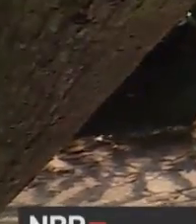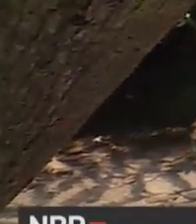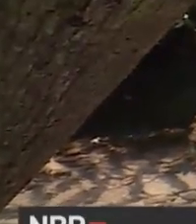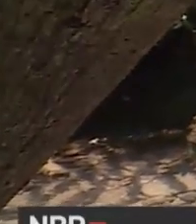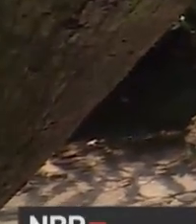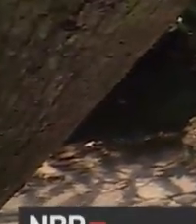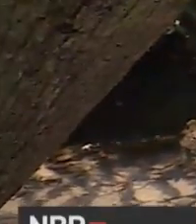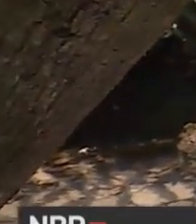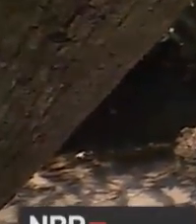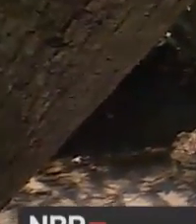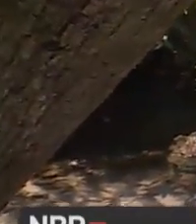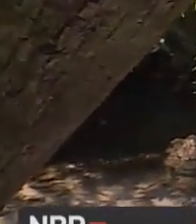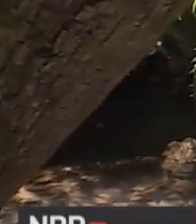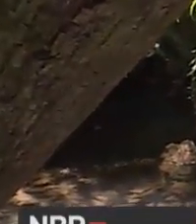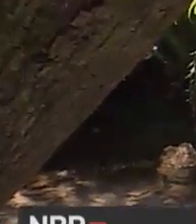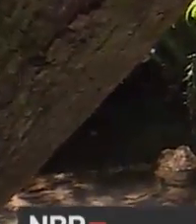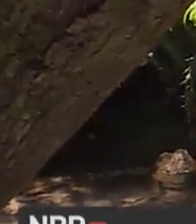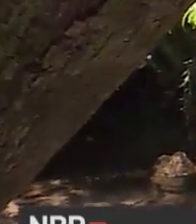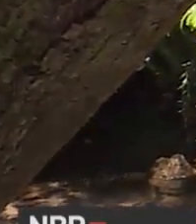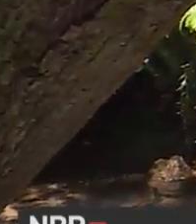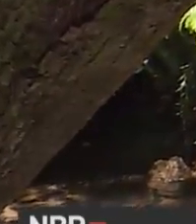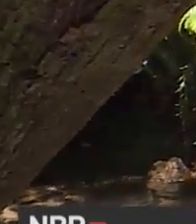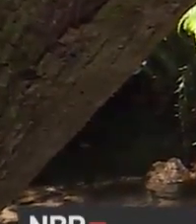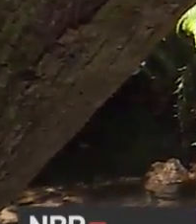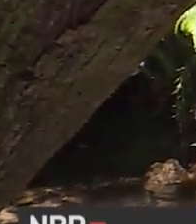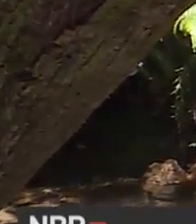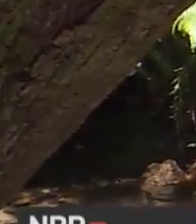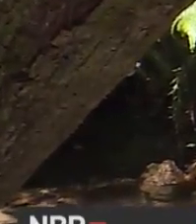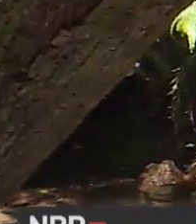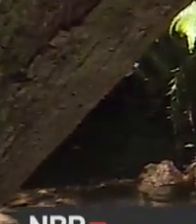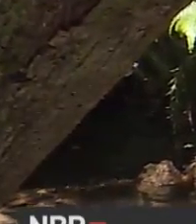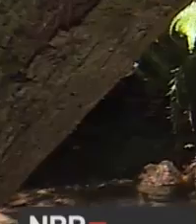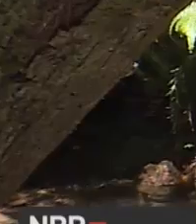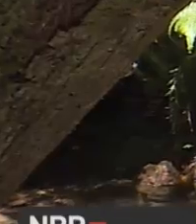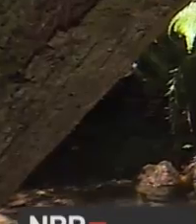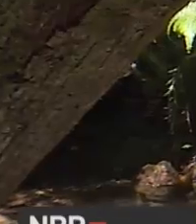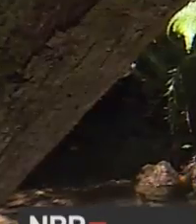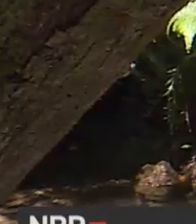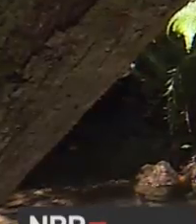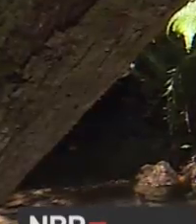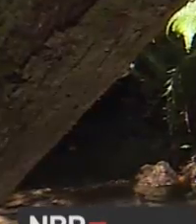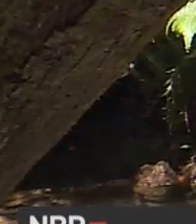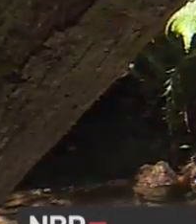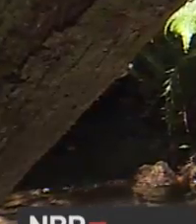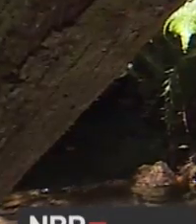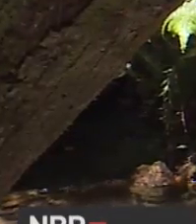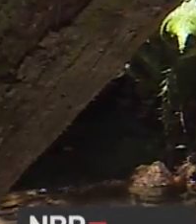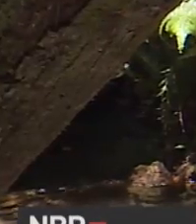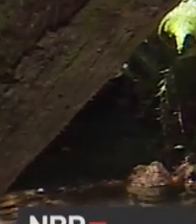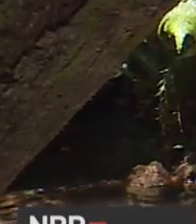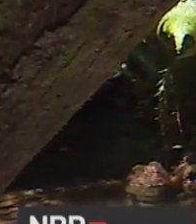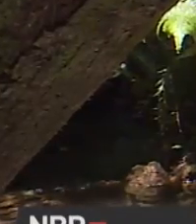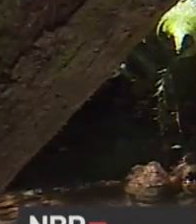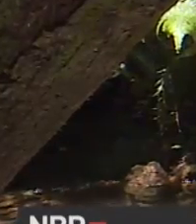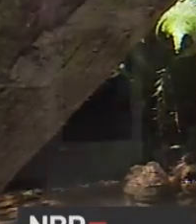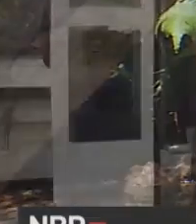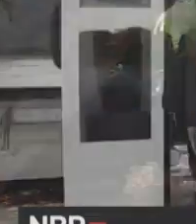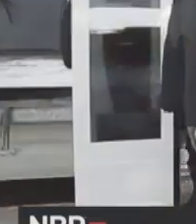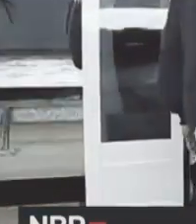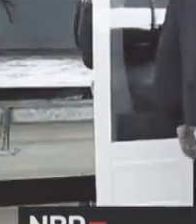flora. Esse é o assunto do NBR Entrevista de hoje, que vai dar vontade de arrumar as malas e desvendar esse Brasilzão. Vamos